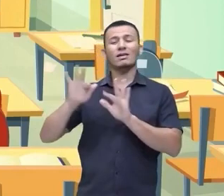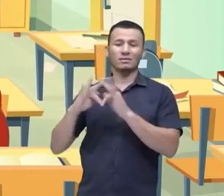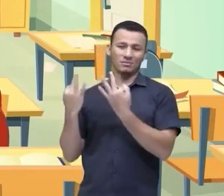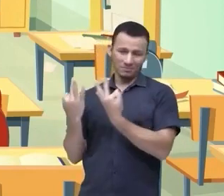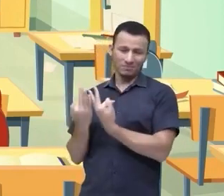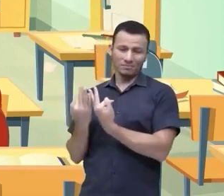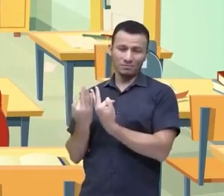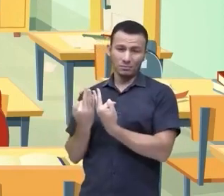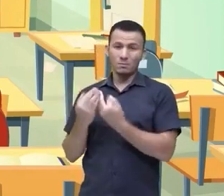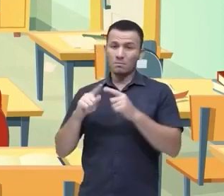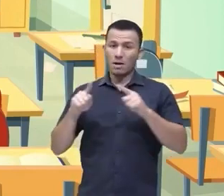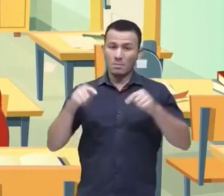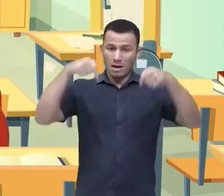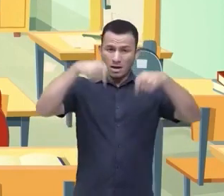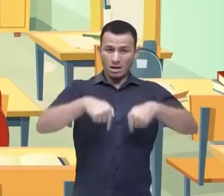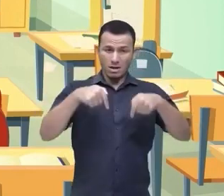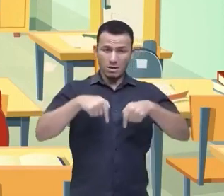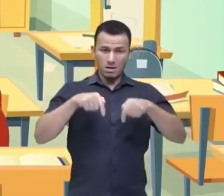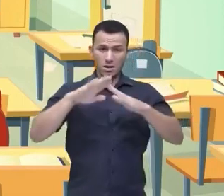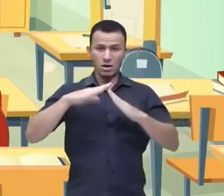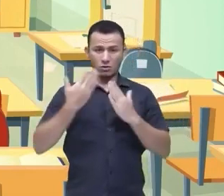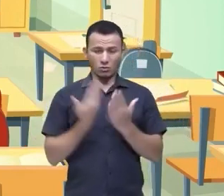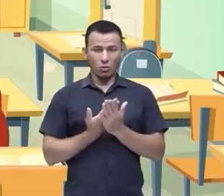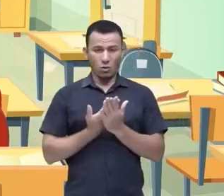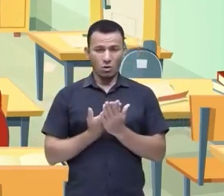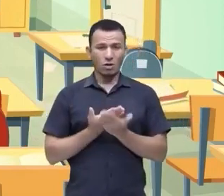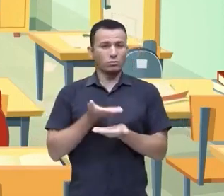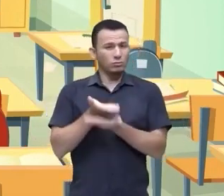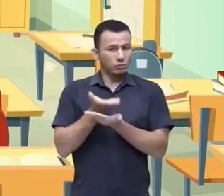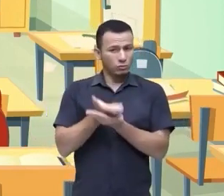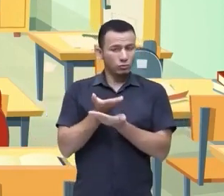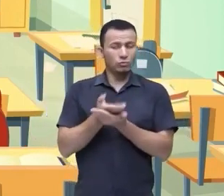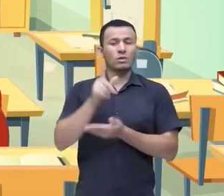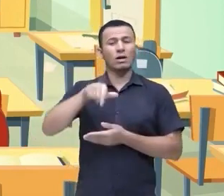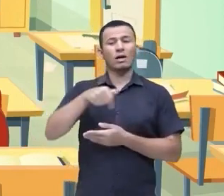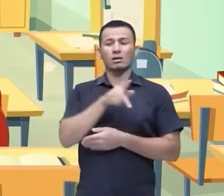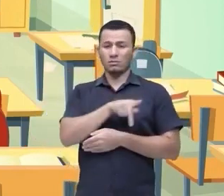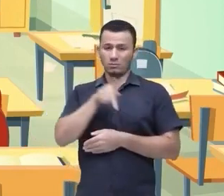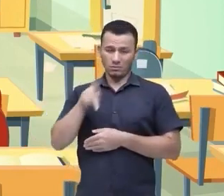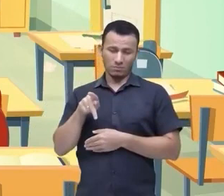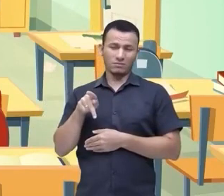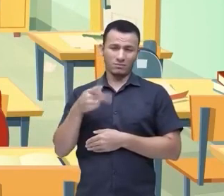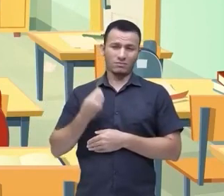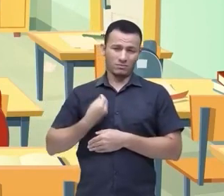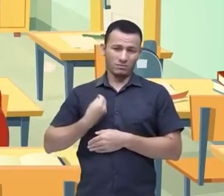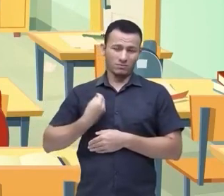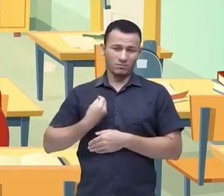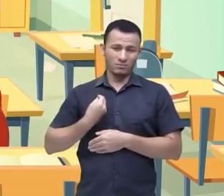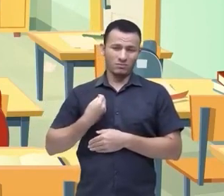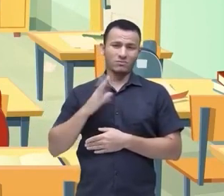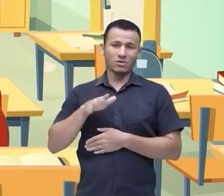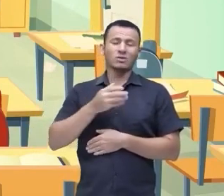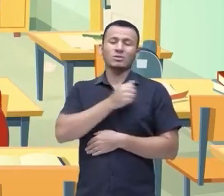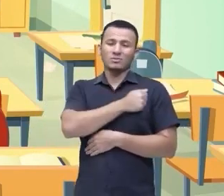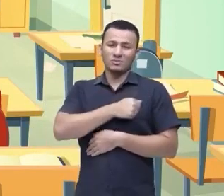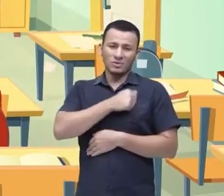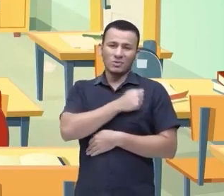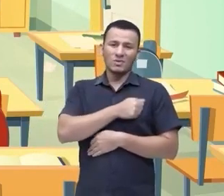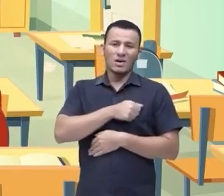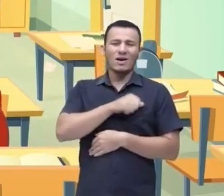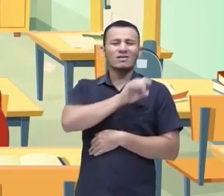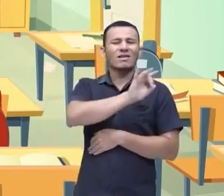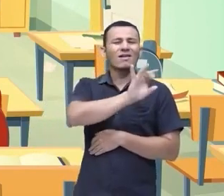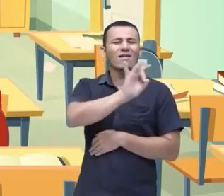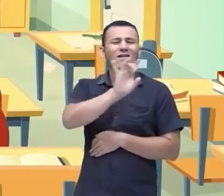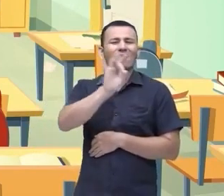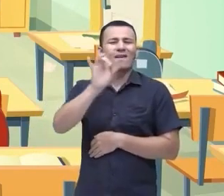aqui na escola, na nossa aula, somos nós, né? Que deu até saudade de ver a carinha de vocês,